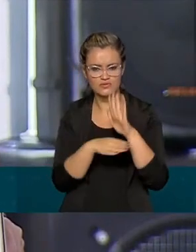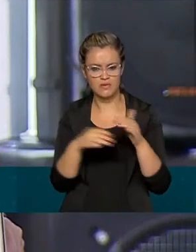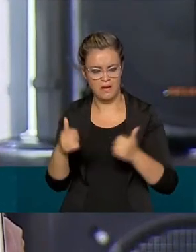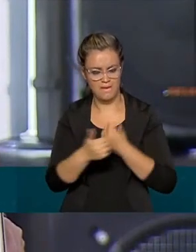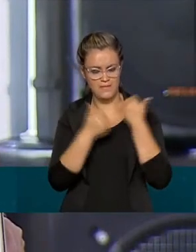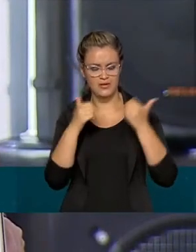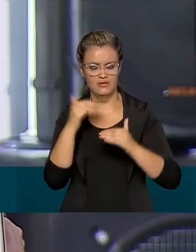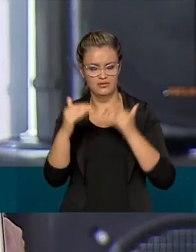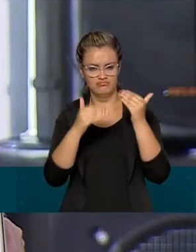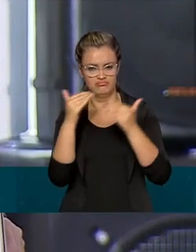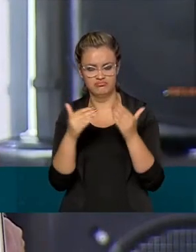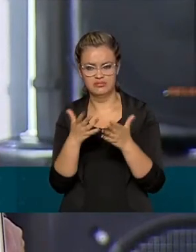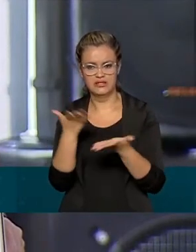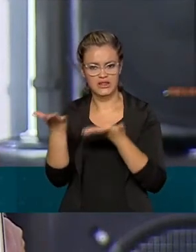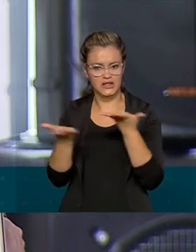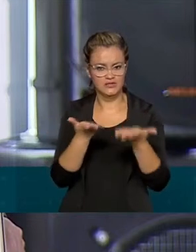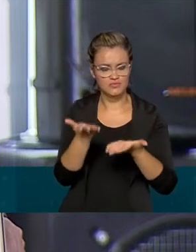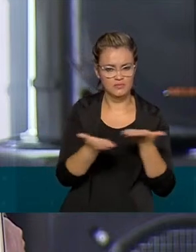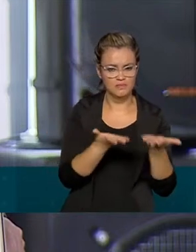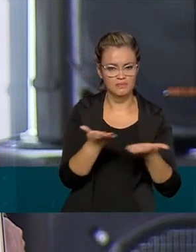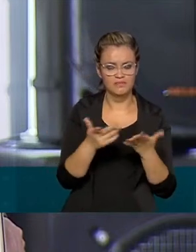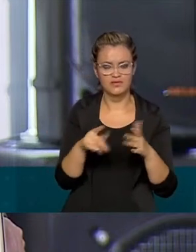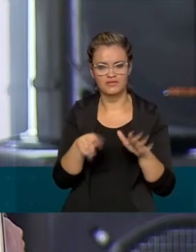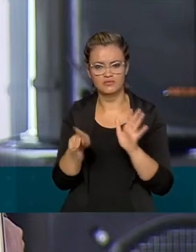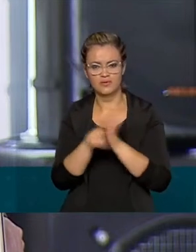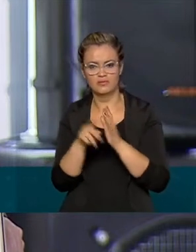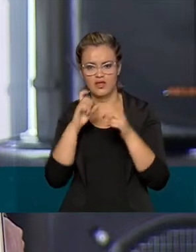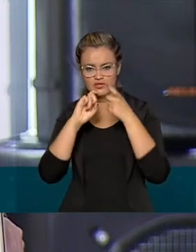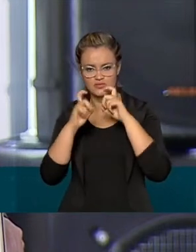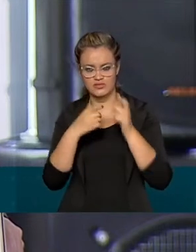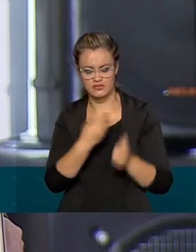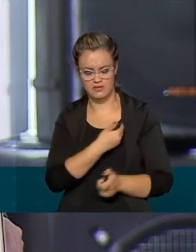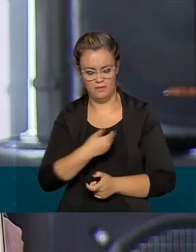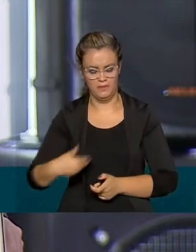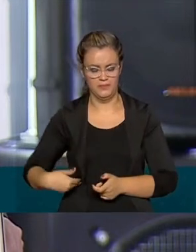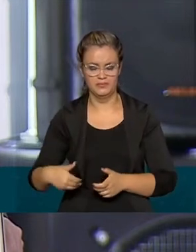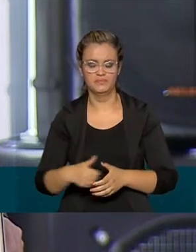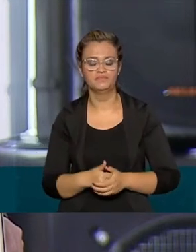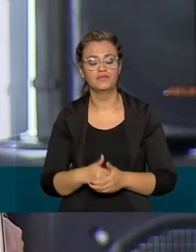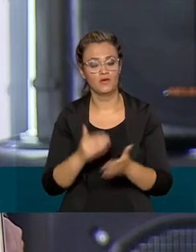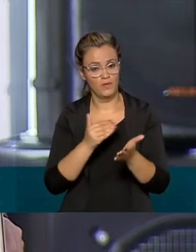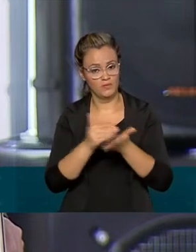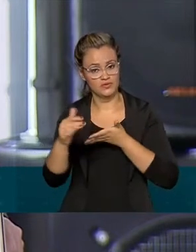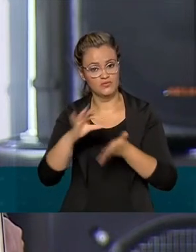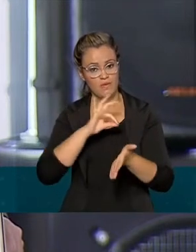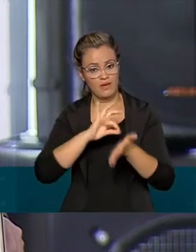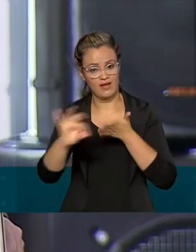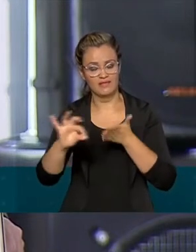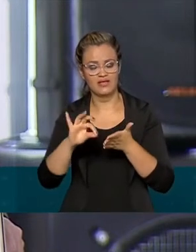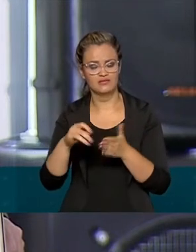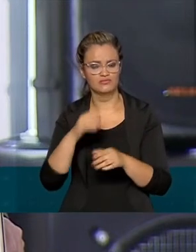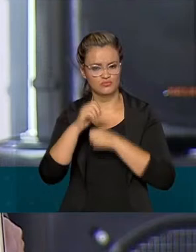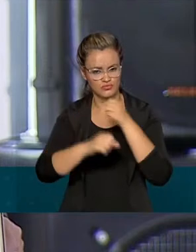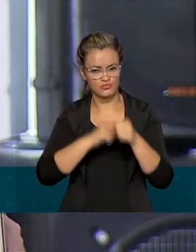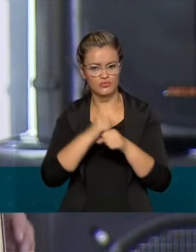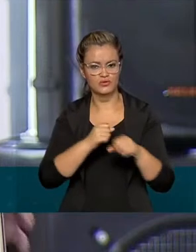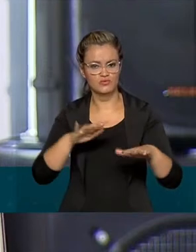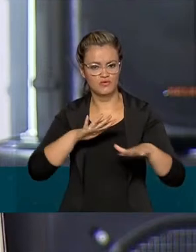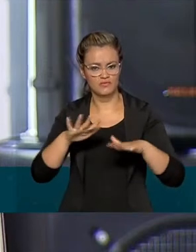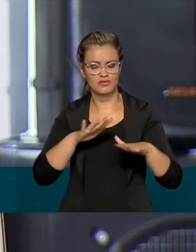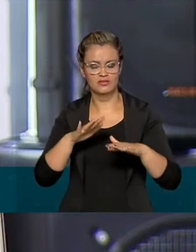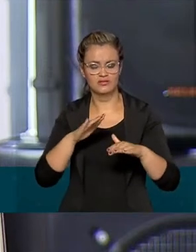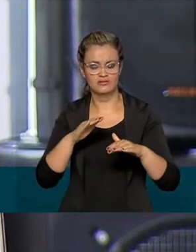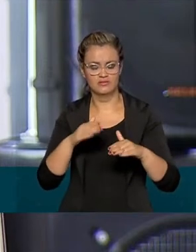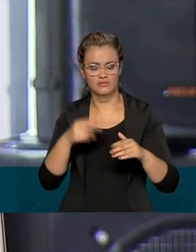processos e atendimento aos preceitos da administração pública. Foi criado o Cadastro Anual de Movimentações do Exército,